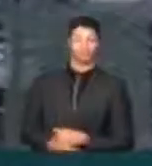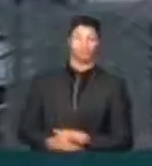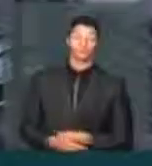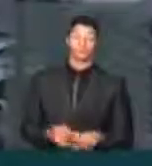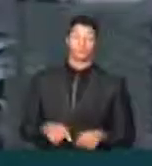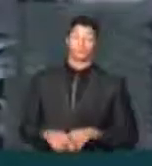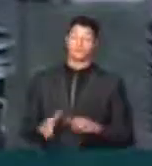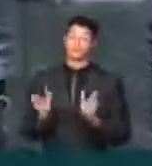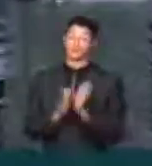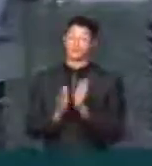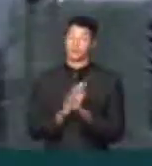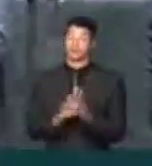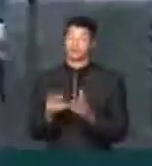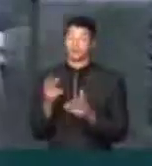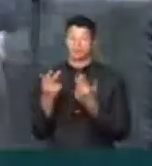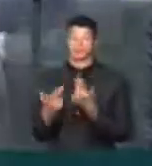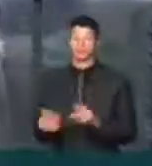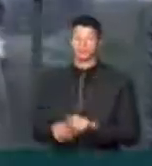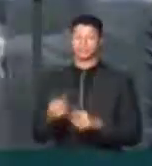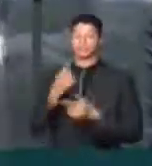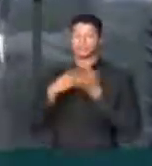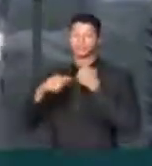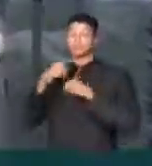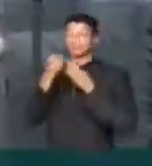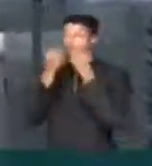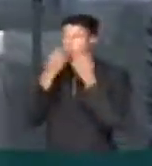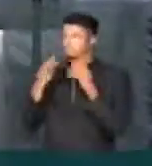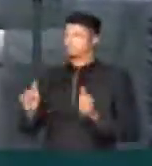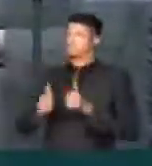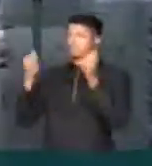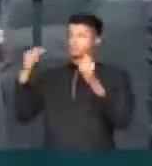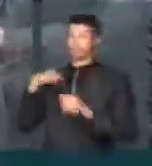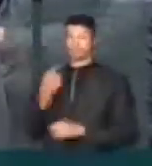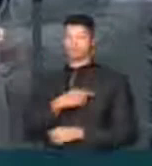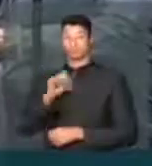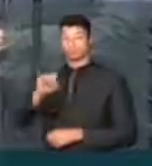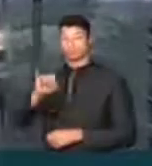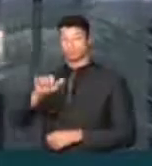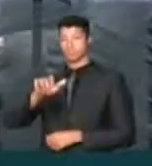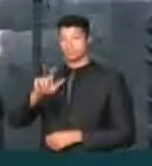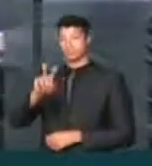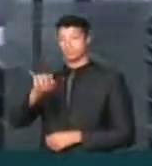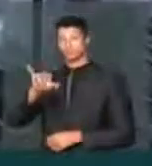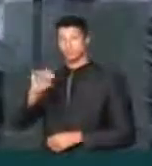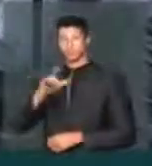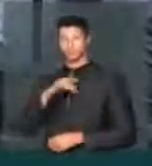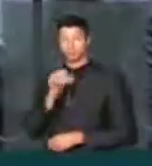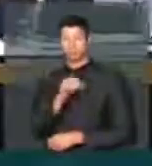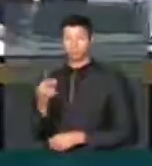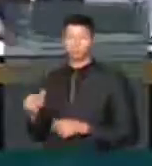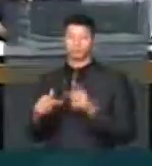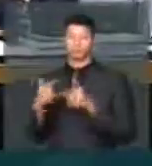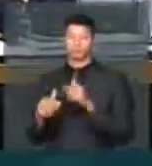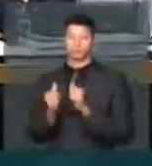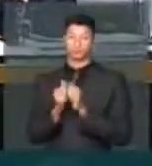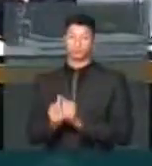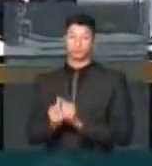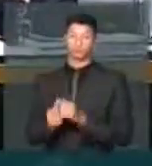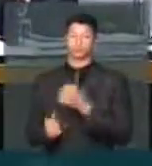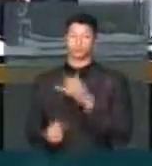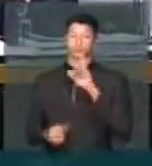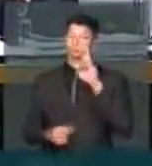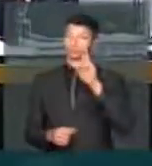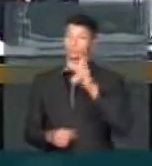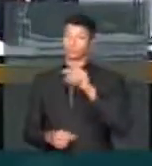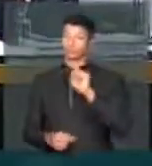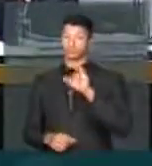Então, lhe parabenizar e do mesmo jeito desejar pleno êxito ao nosso querido Silvio, que tivemos a oportunidade de trabalhar juntos, eu enquanto